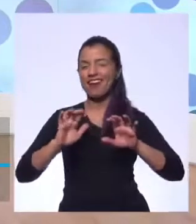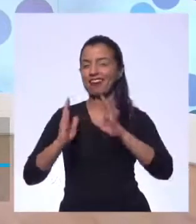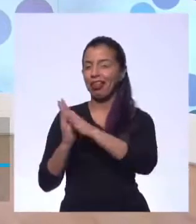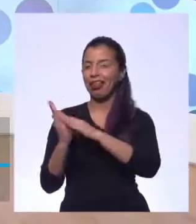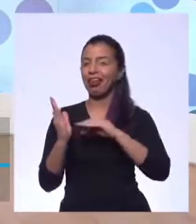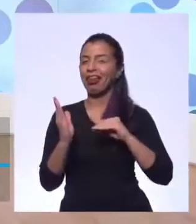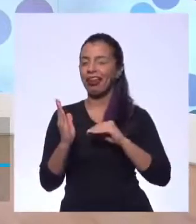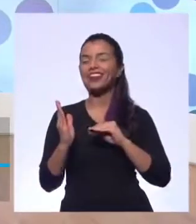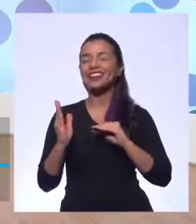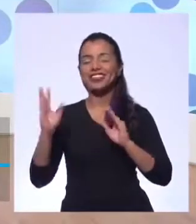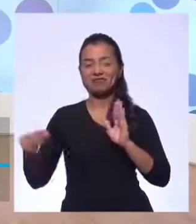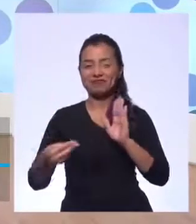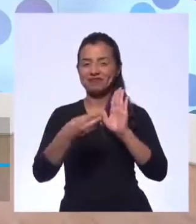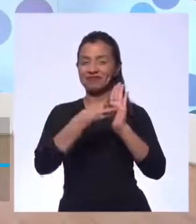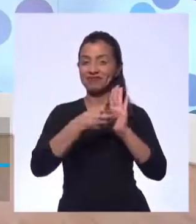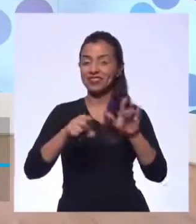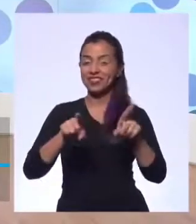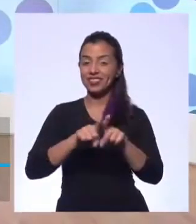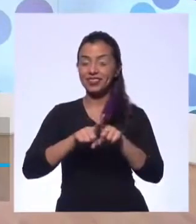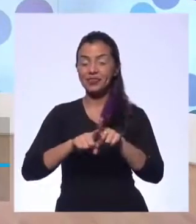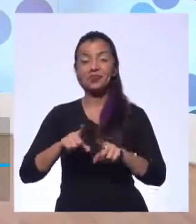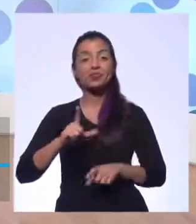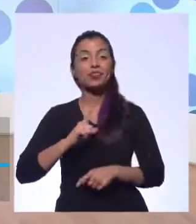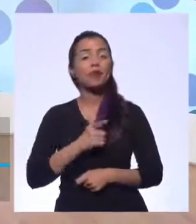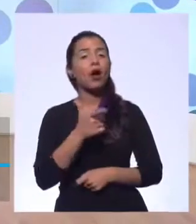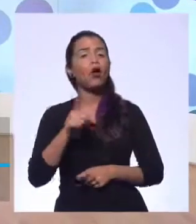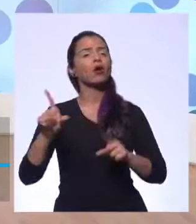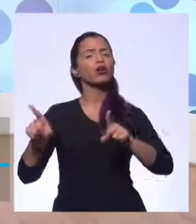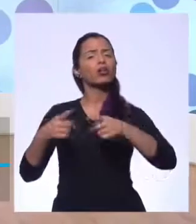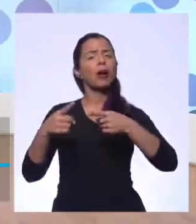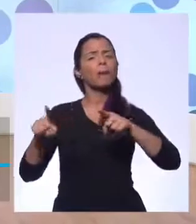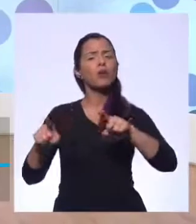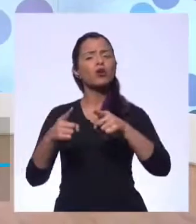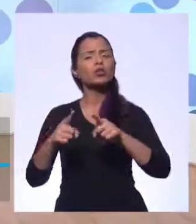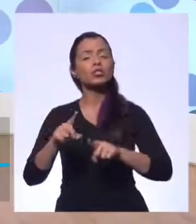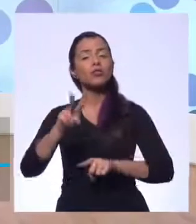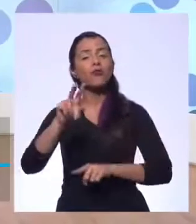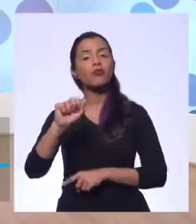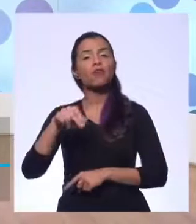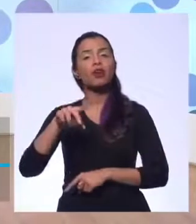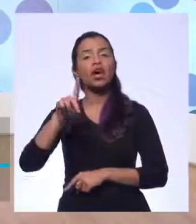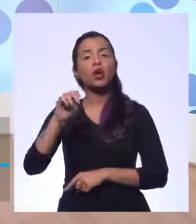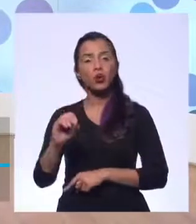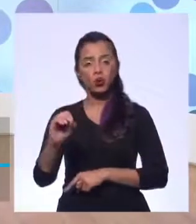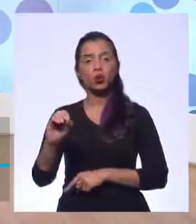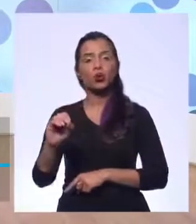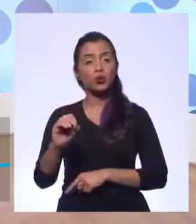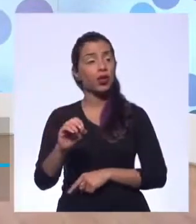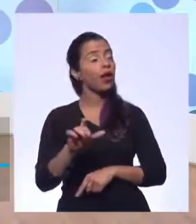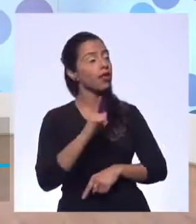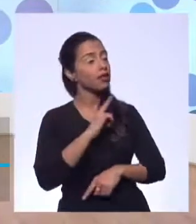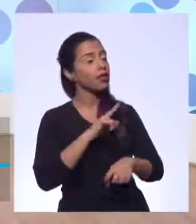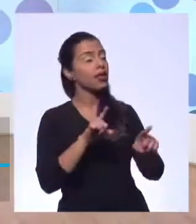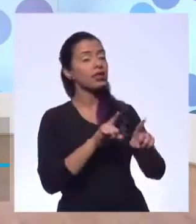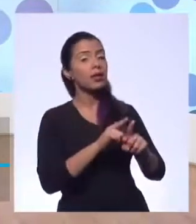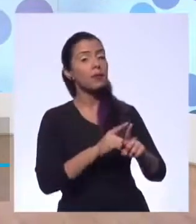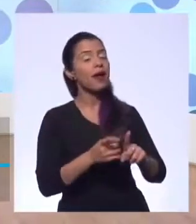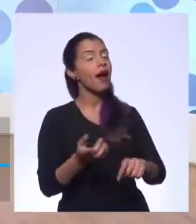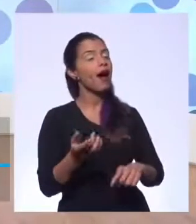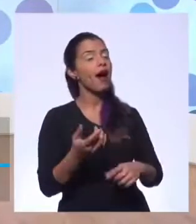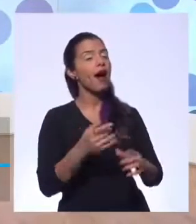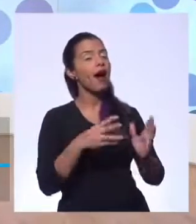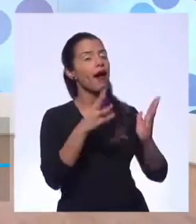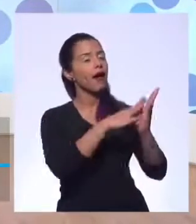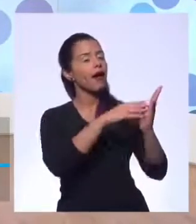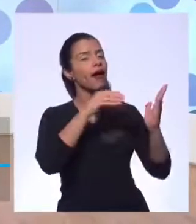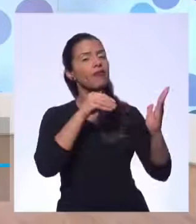é? Teve uma outra do Vando, uma outra música que foi citada ali também. Também Então, tem referência a uma novela. Lembra que ele isso. falava